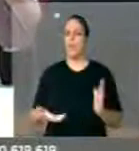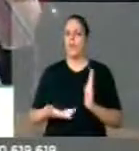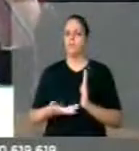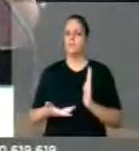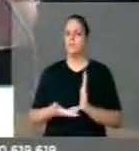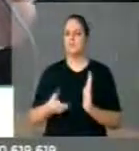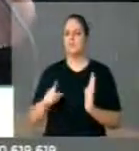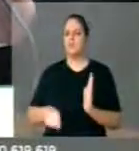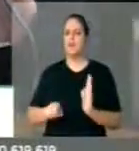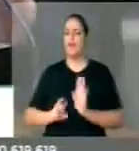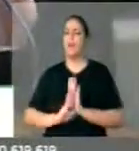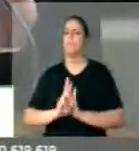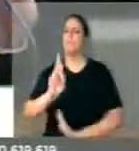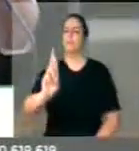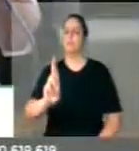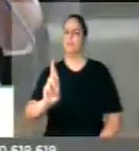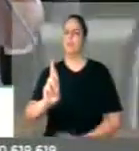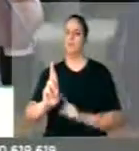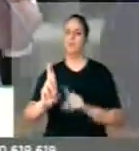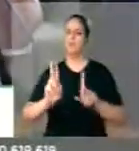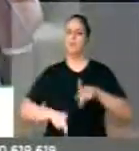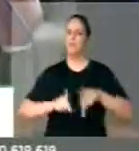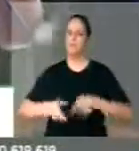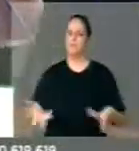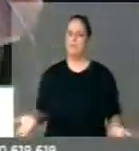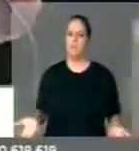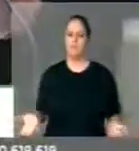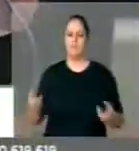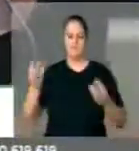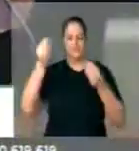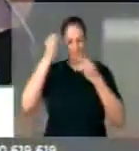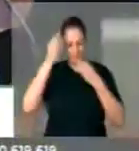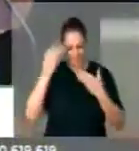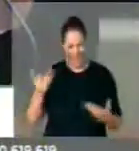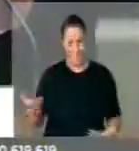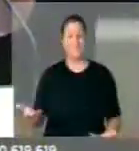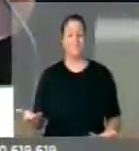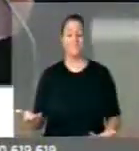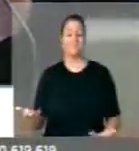o povo brasileiro. Agradeço a atenção de todos. Espero que